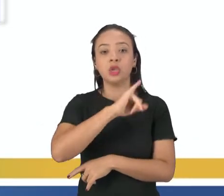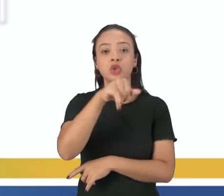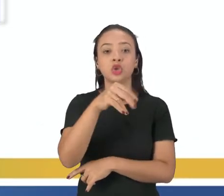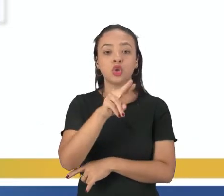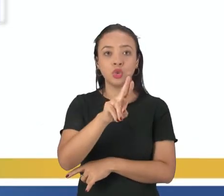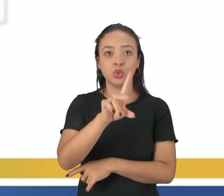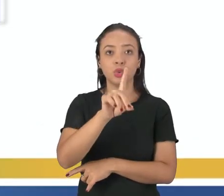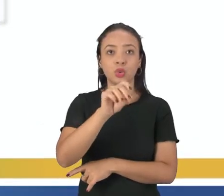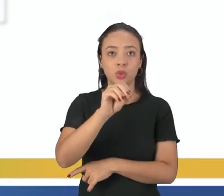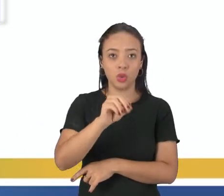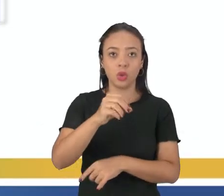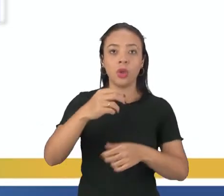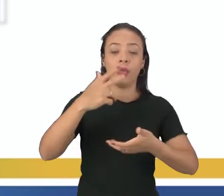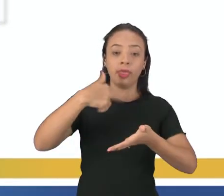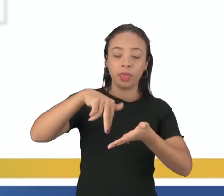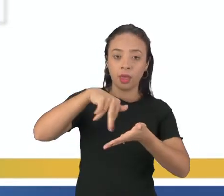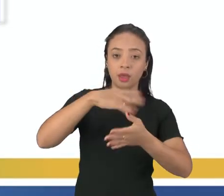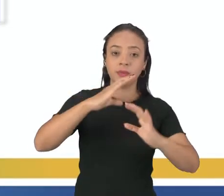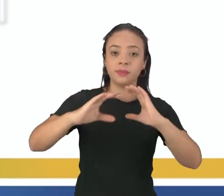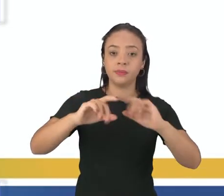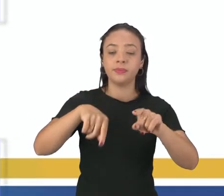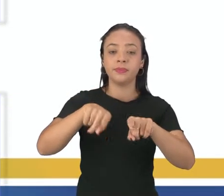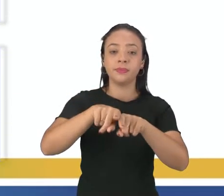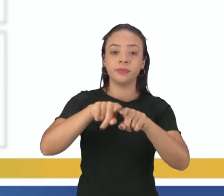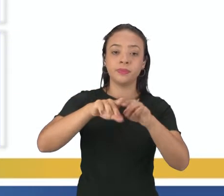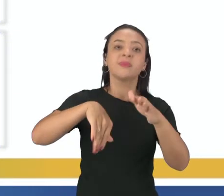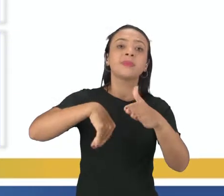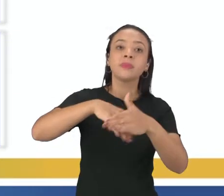judô, dança, música e futebol.